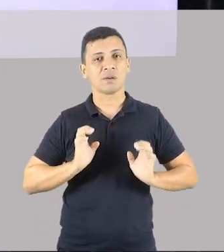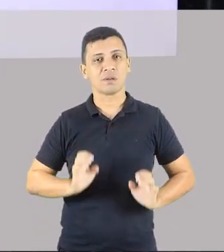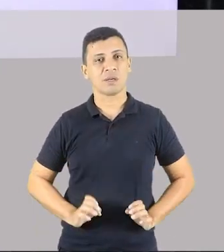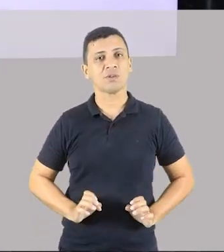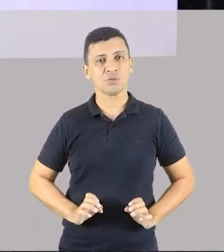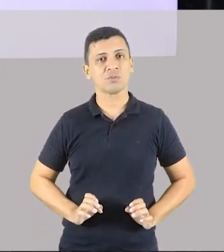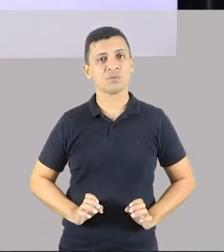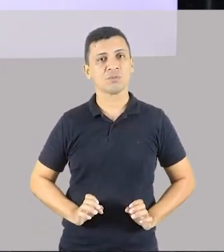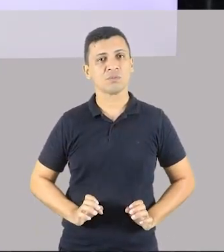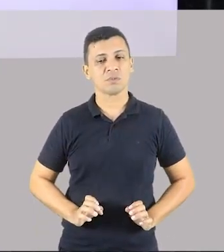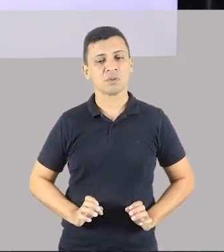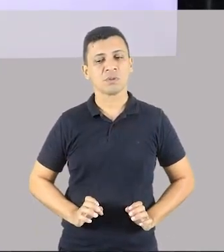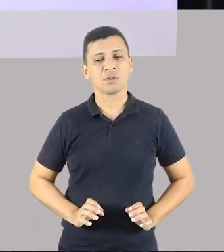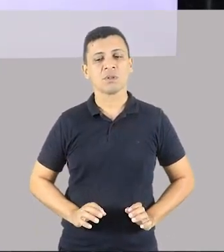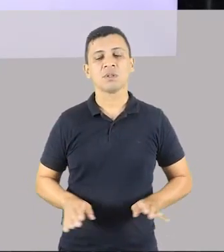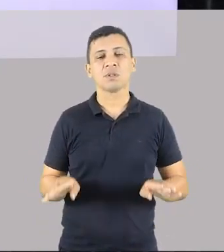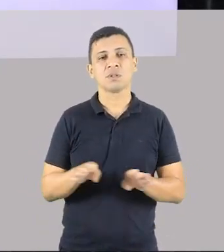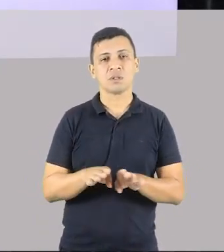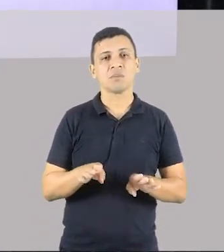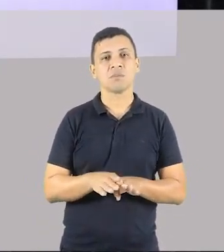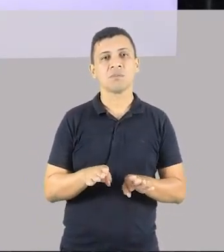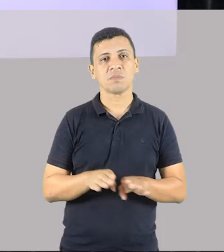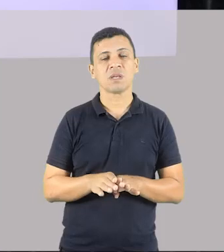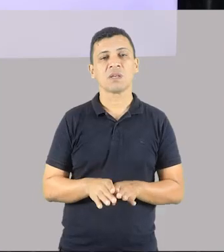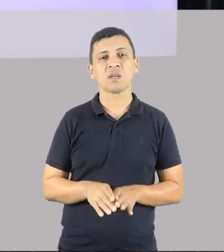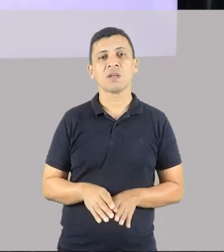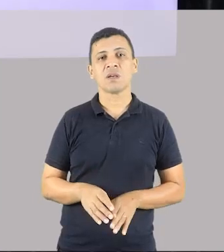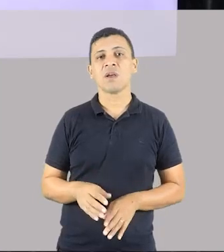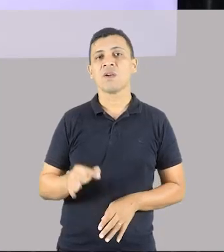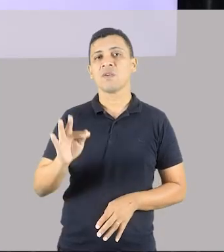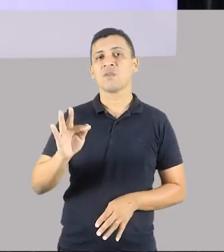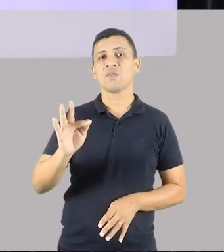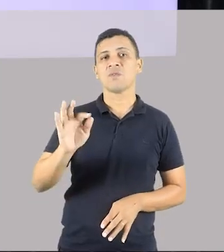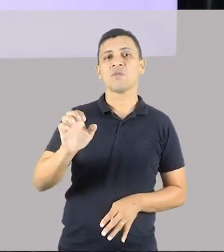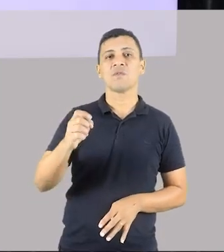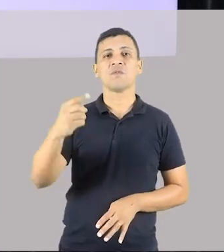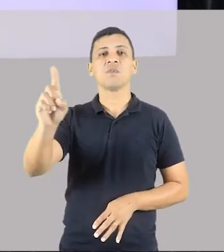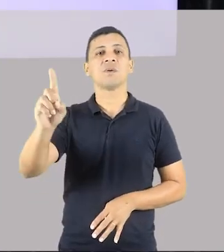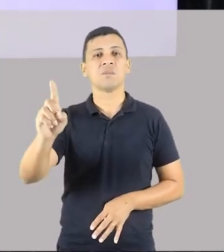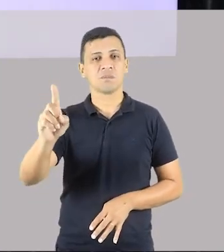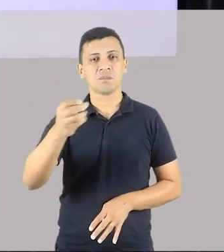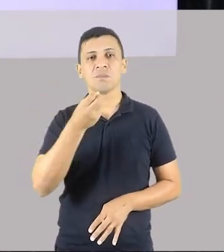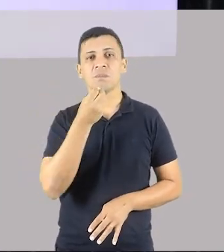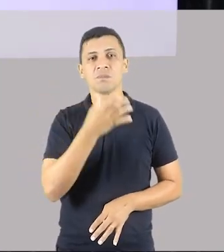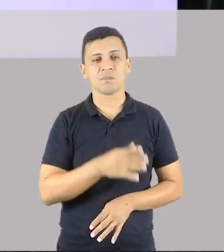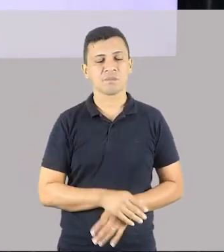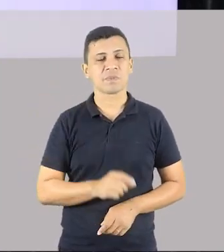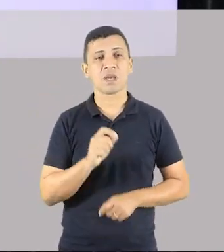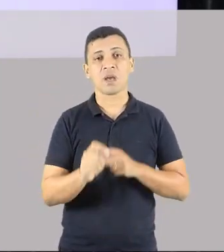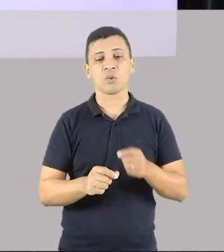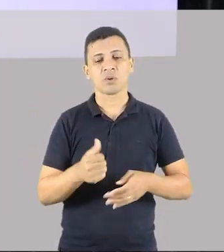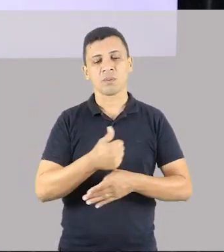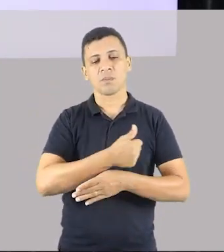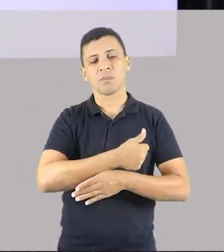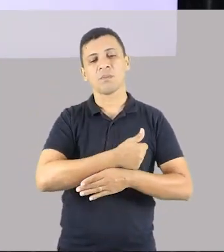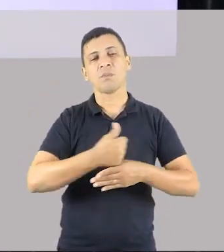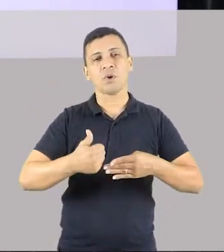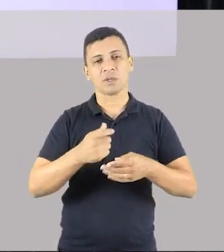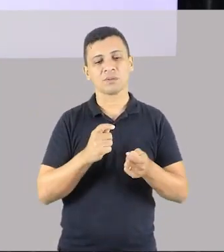de probidade, decoro e de boa-fé. Eu estou falando aqui, é claro, do princípio da